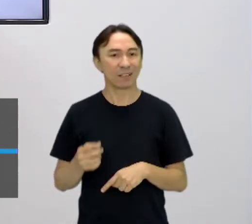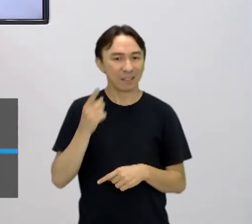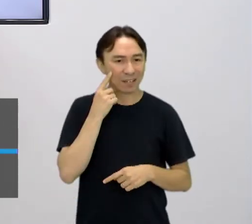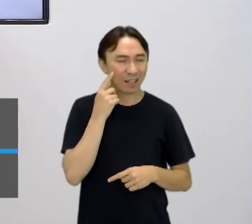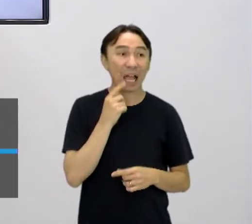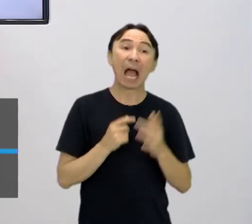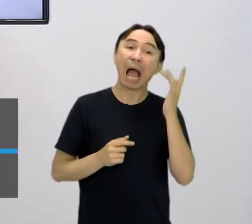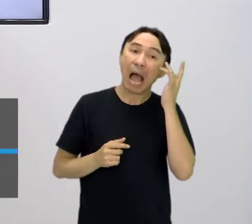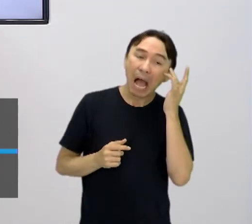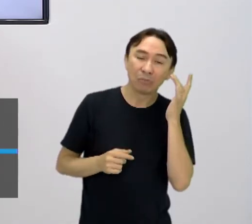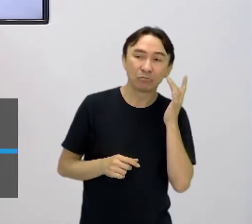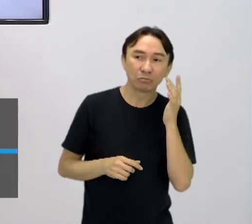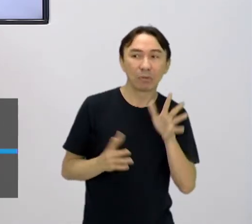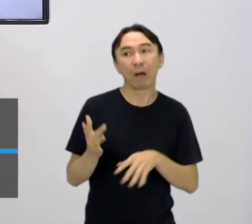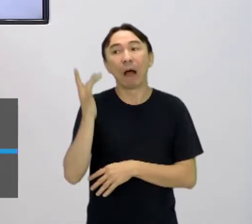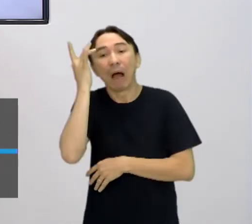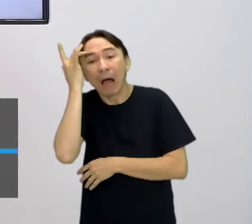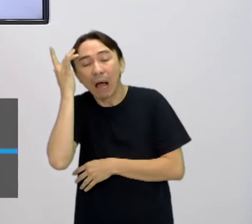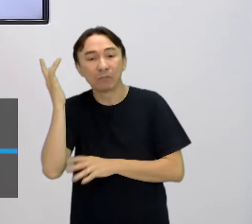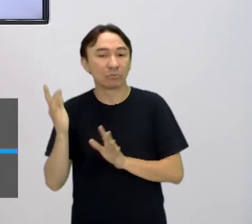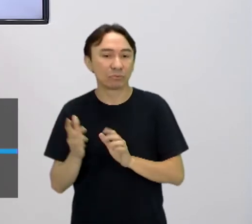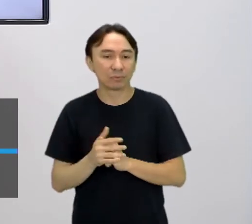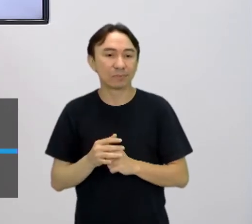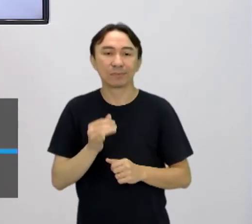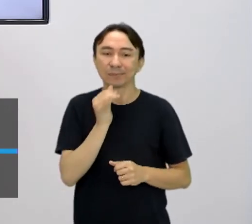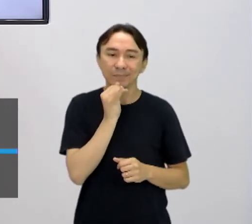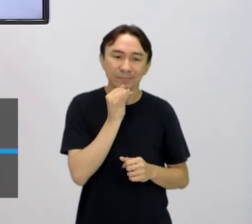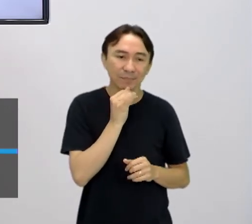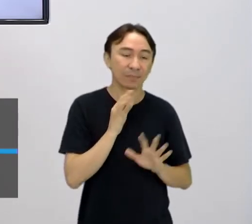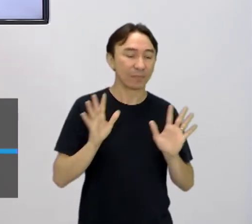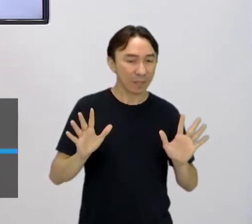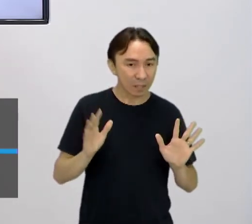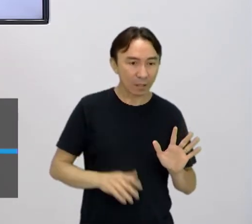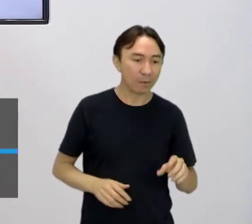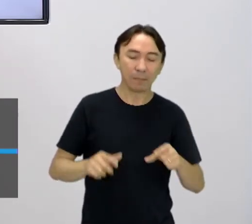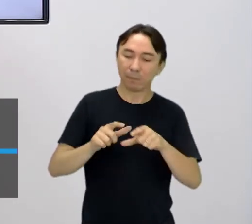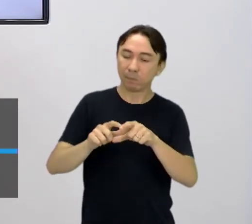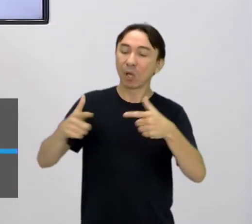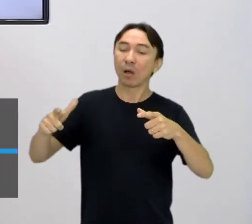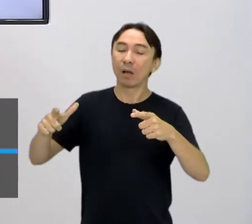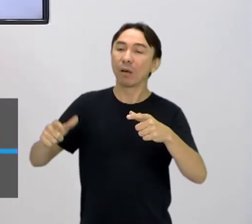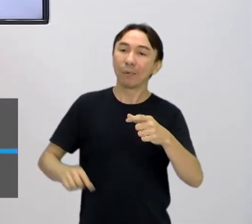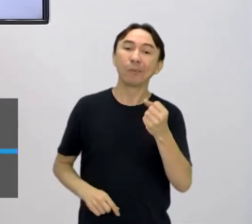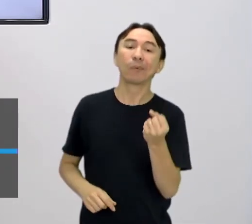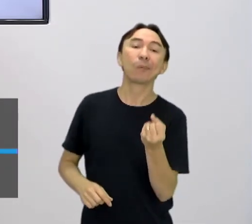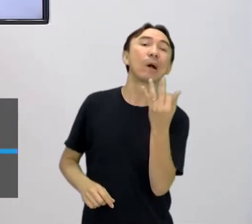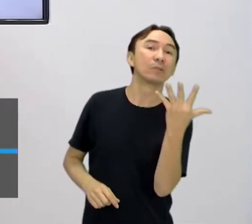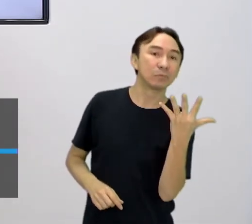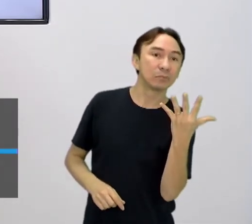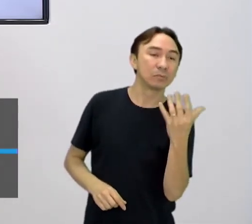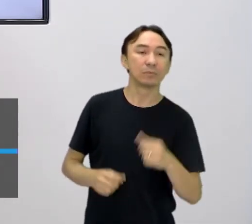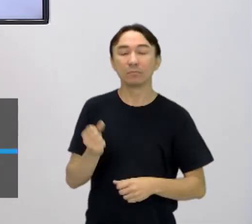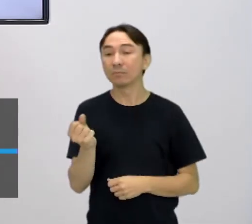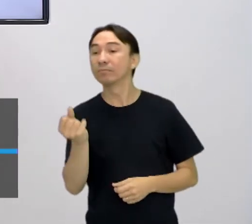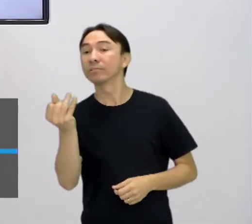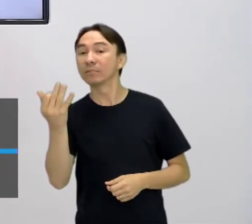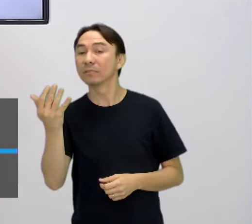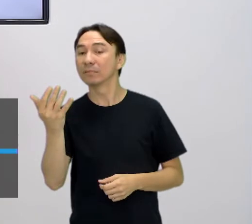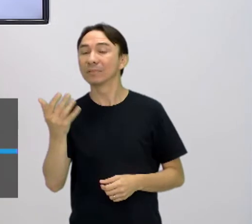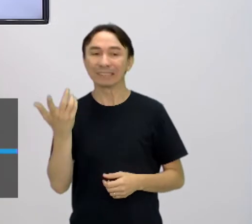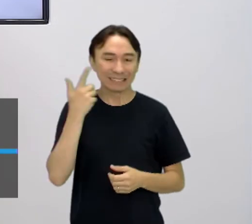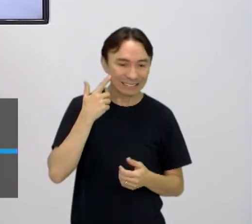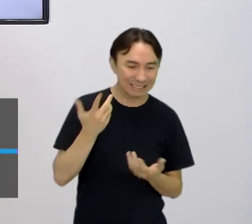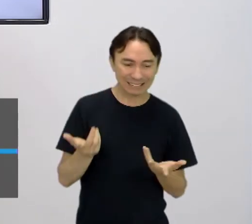achismo. Estava em 7.000, foi para 9.000. Aumentou, beleza, mas aumentou quanto? Qual é o parâmetro que você tem